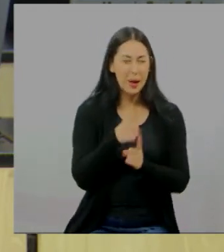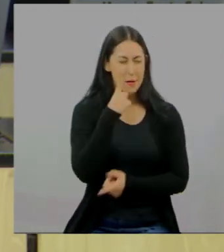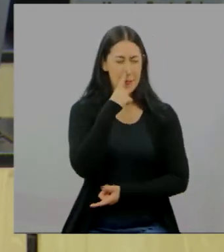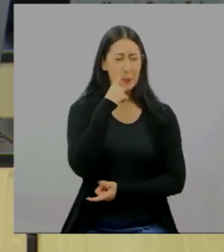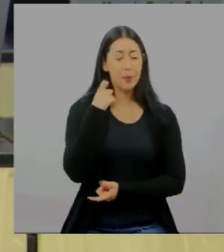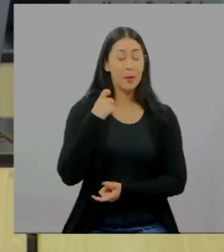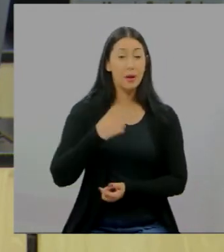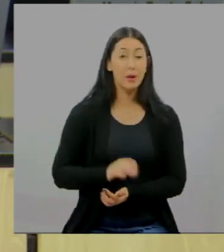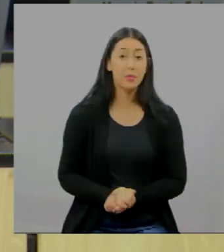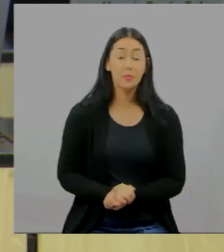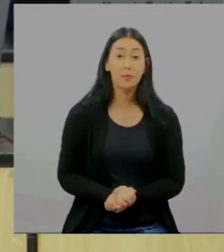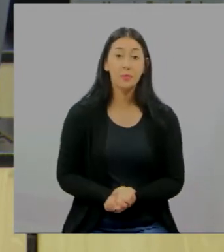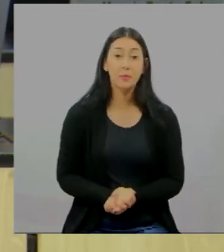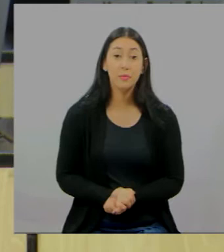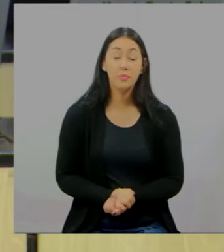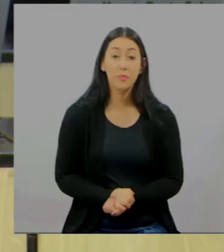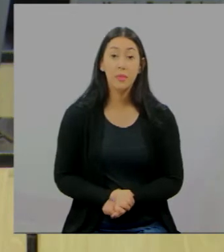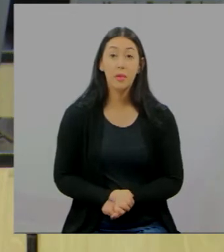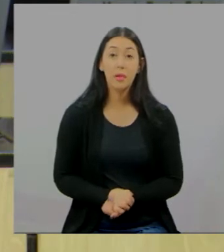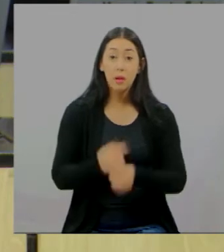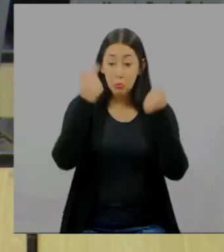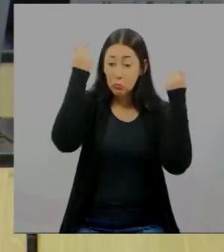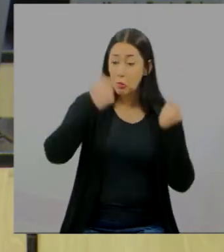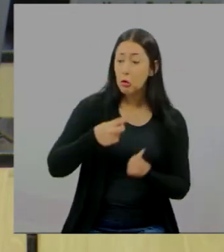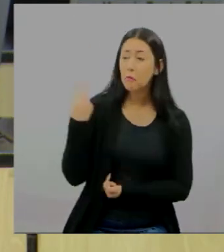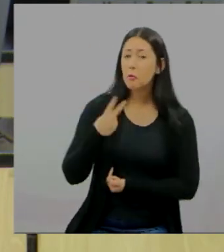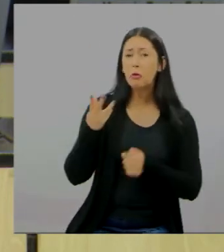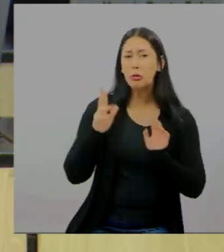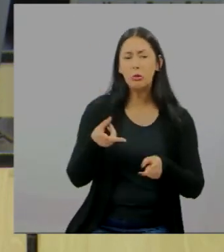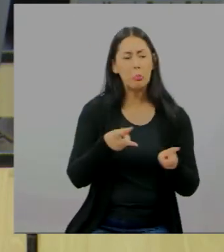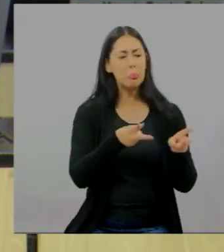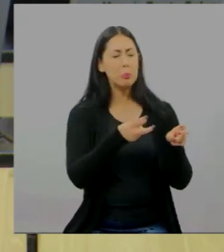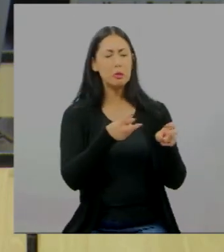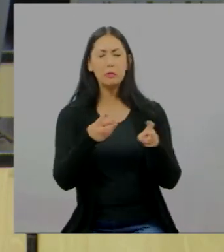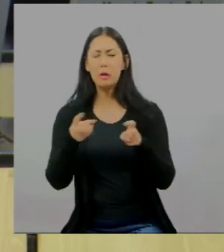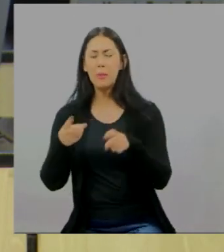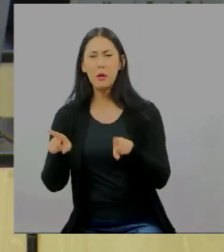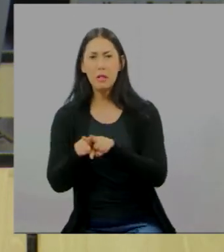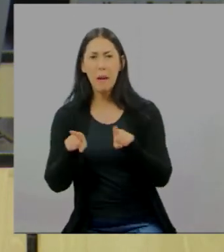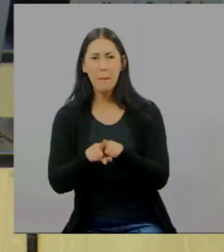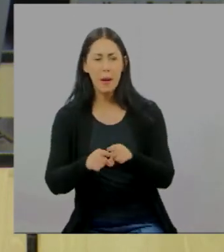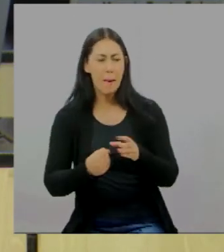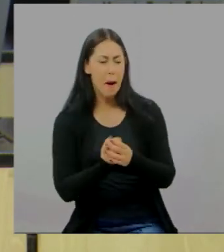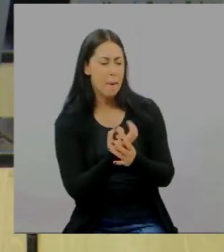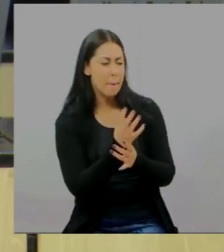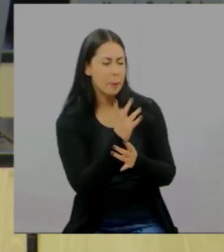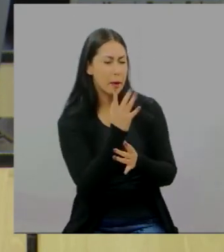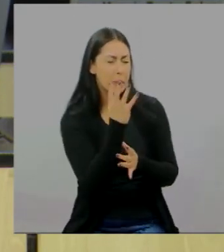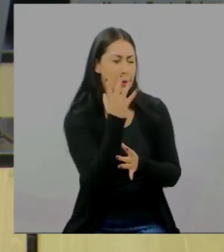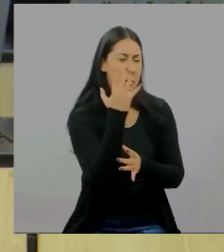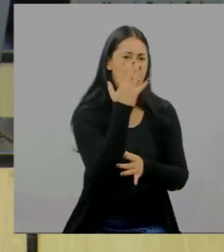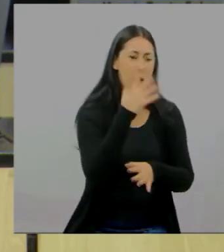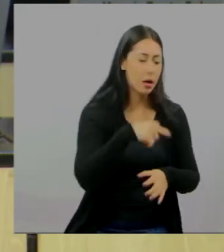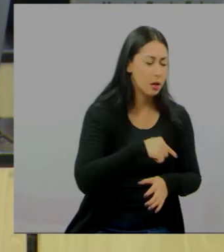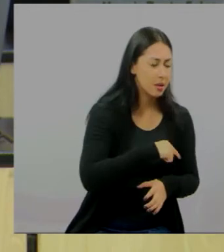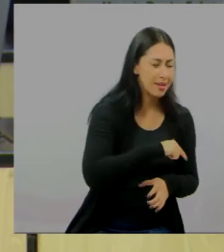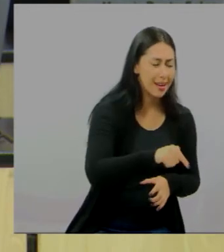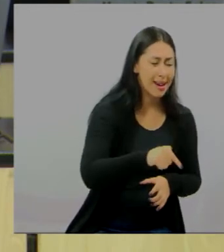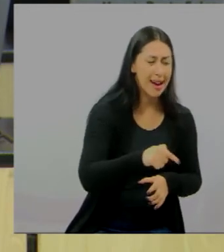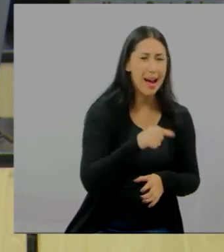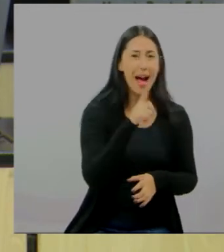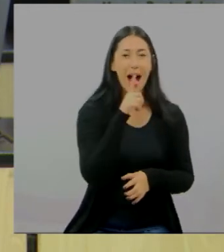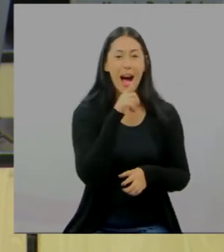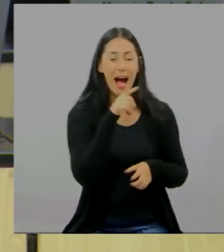no local. E considerando que este vereador pode observar que a grande vegetação que se encontra dentro deste valetão está impedindo o